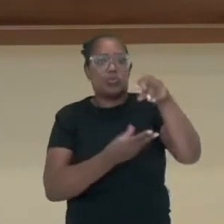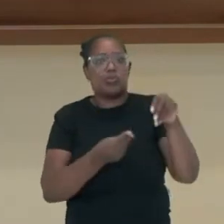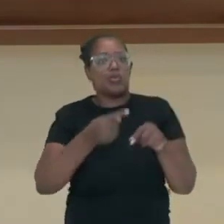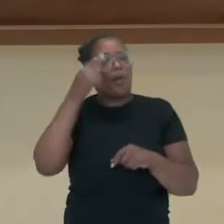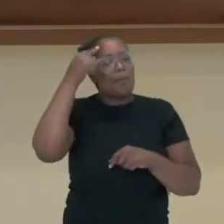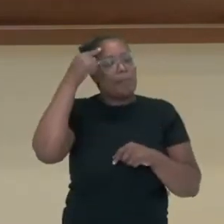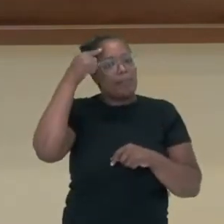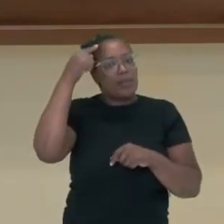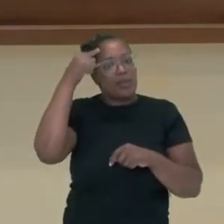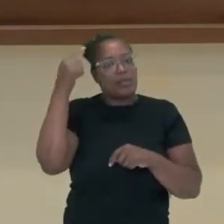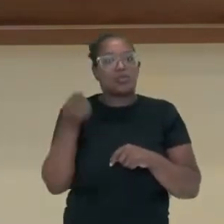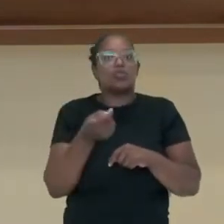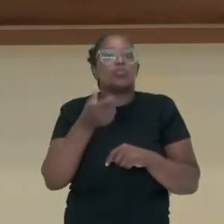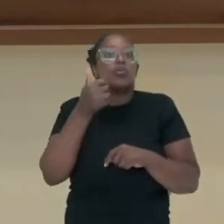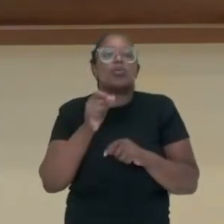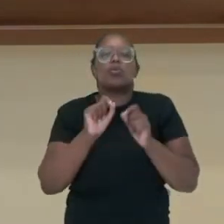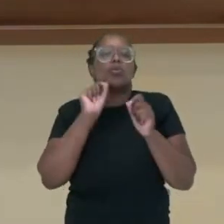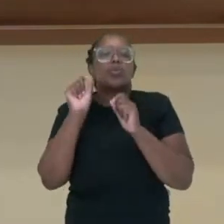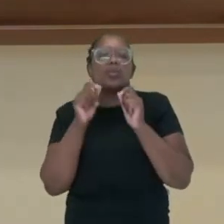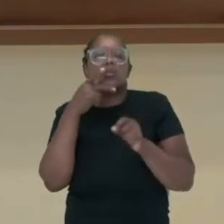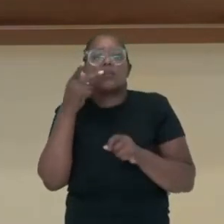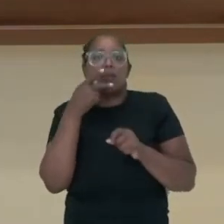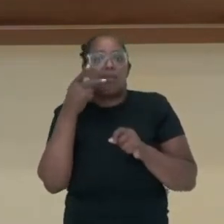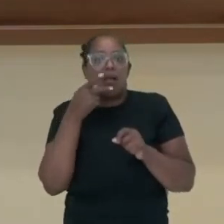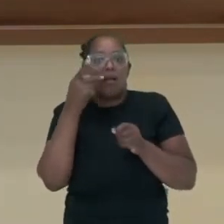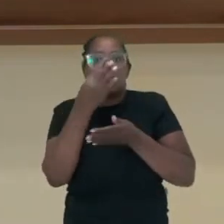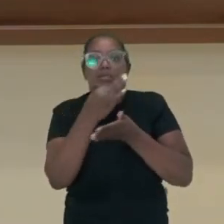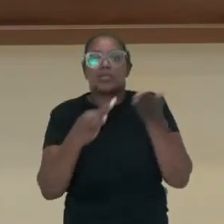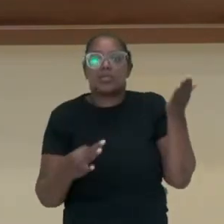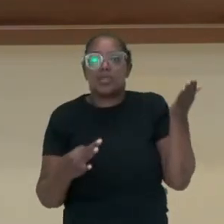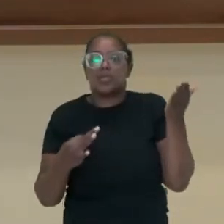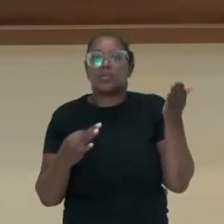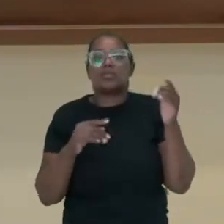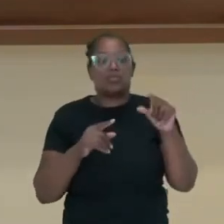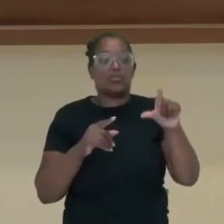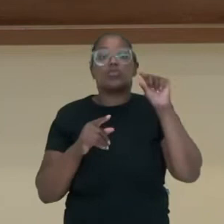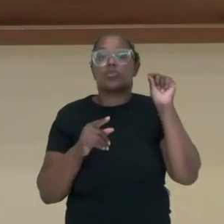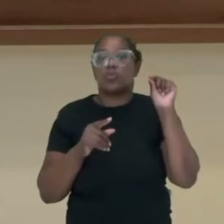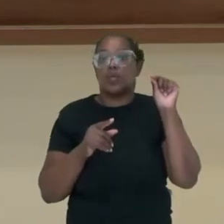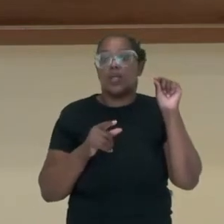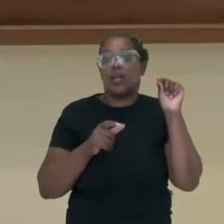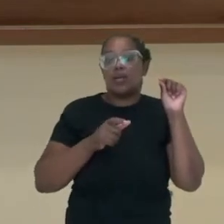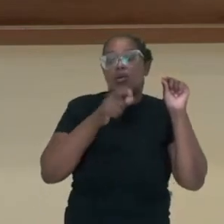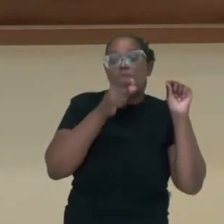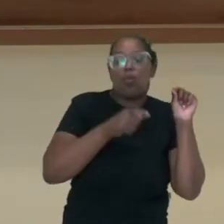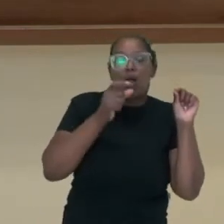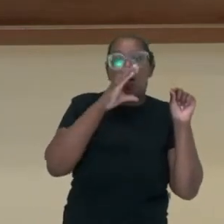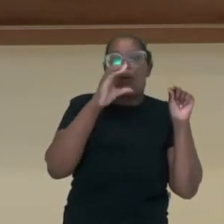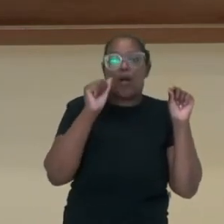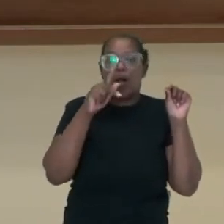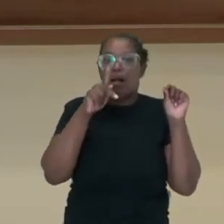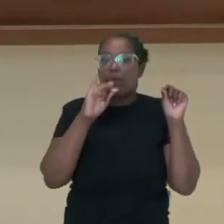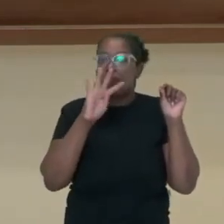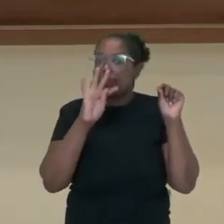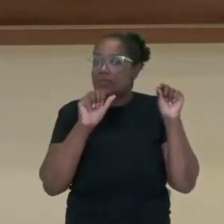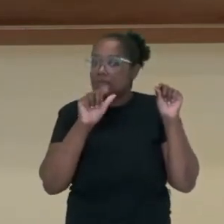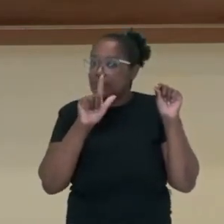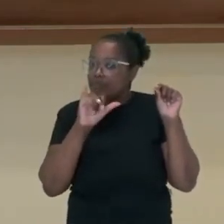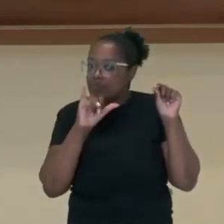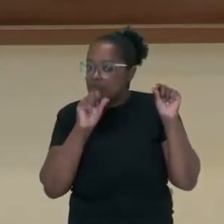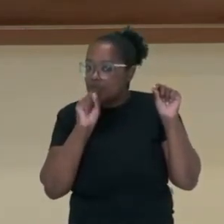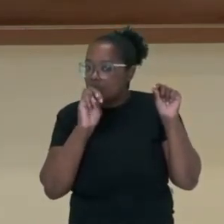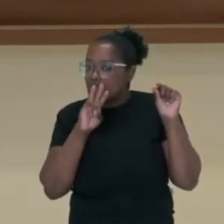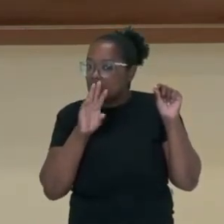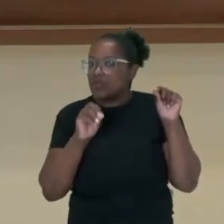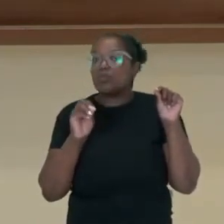um pouquinho o que essa distinção entre escolher a permanência do capitalismo e essa nova vertente